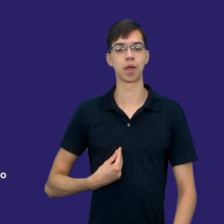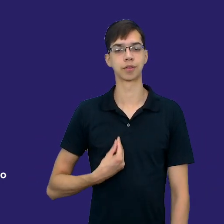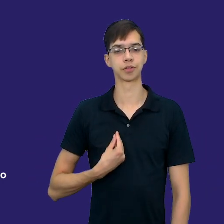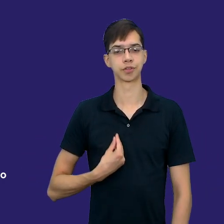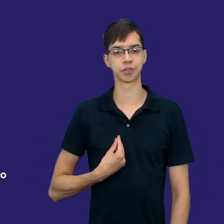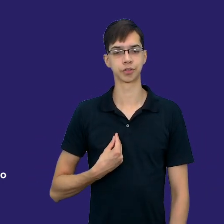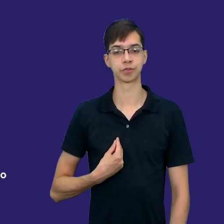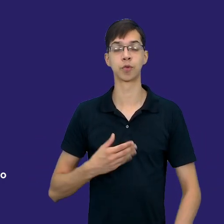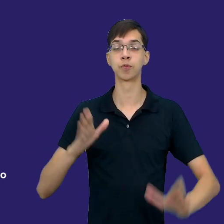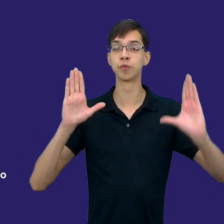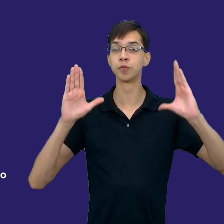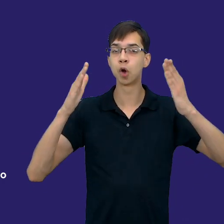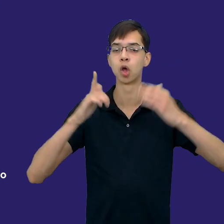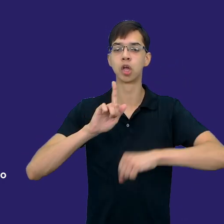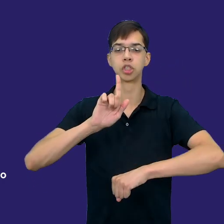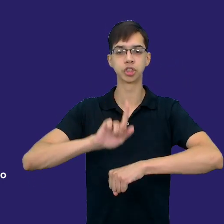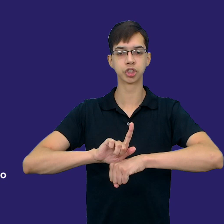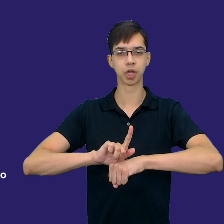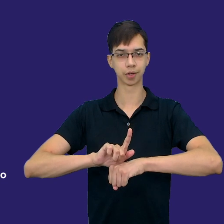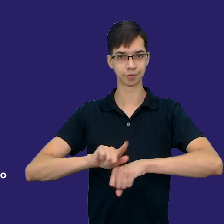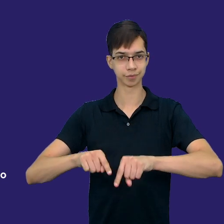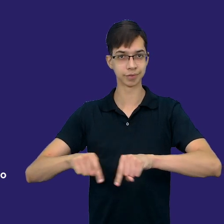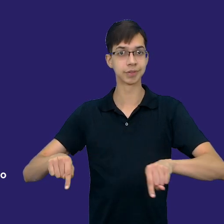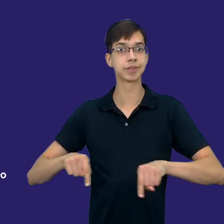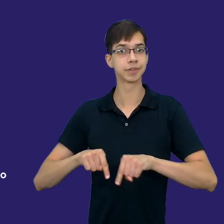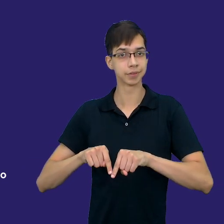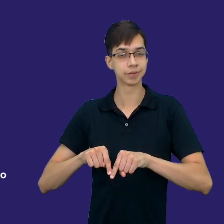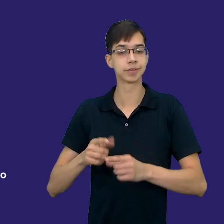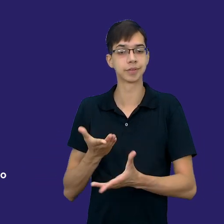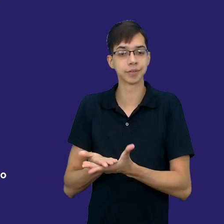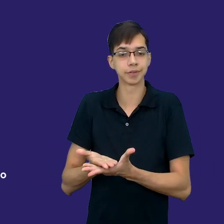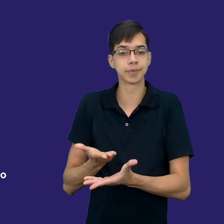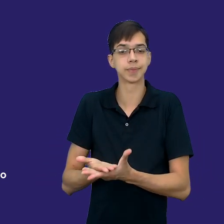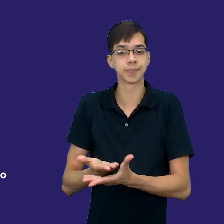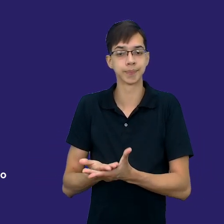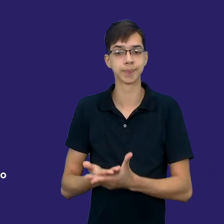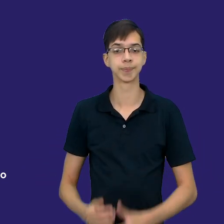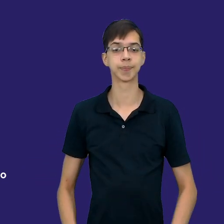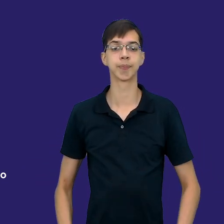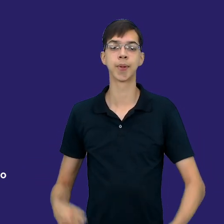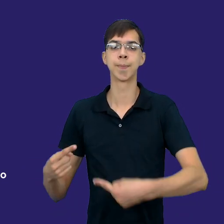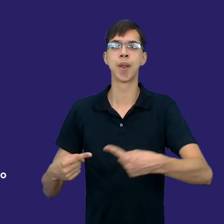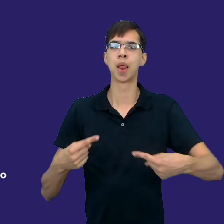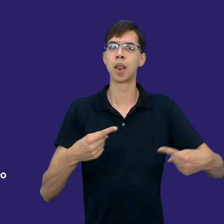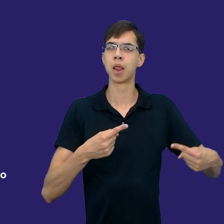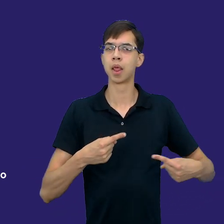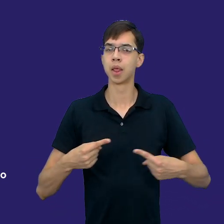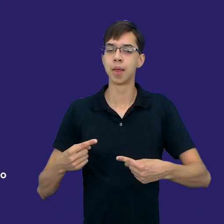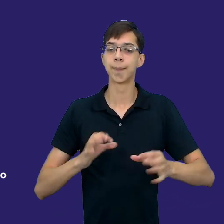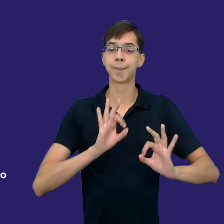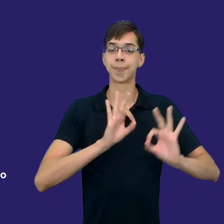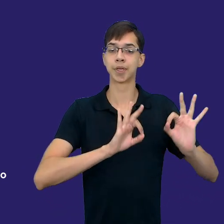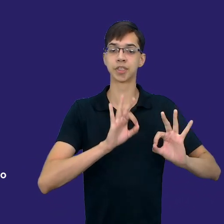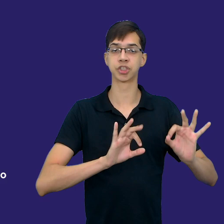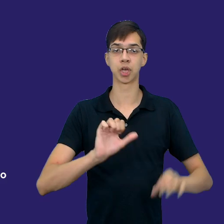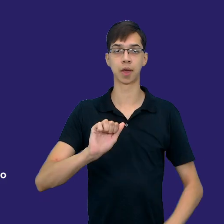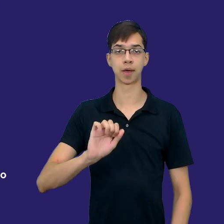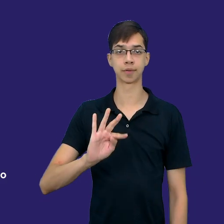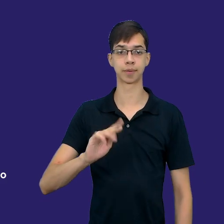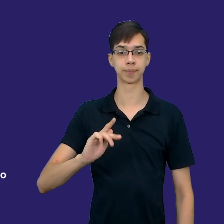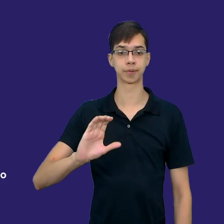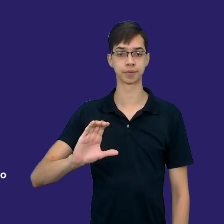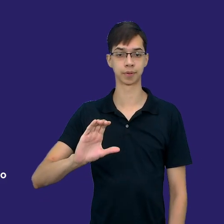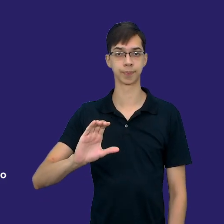com enfoque aí na gestão da sala de aula, a ser discutido no planejamento da ATPC na